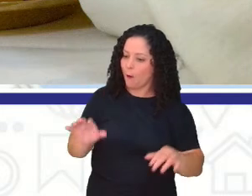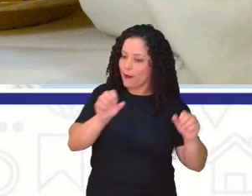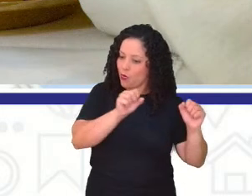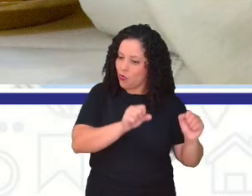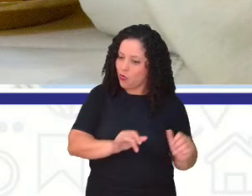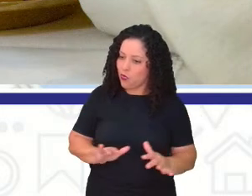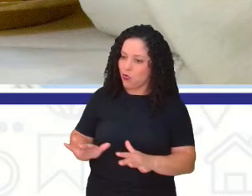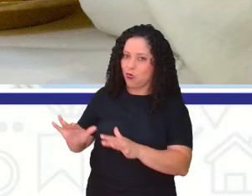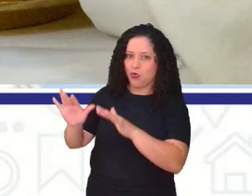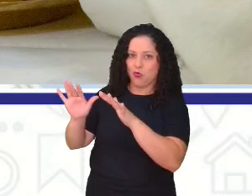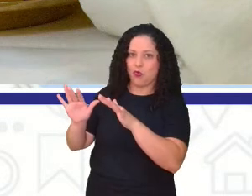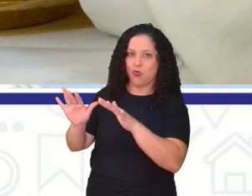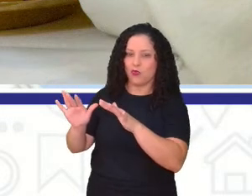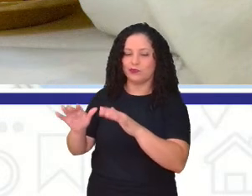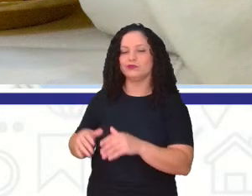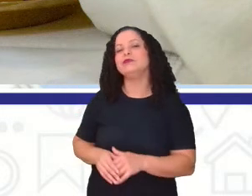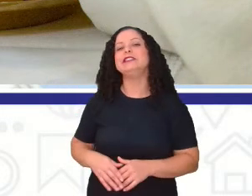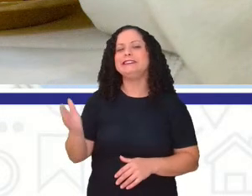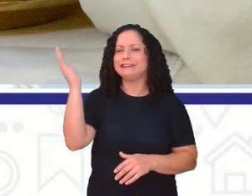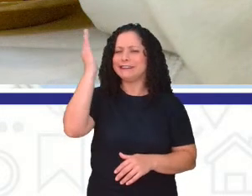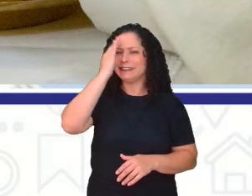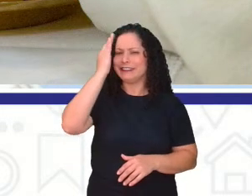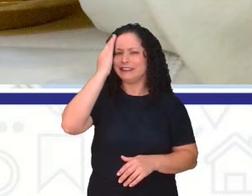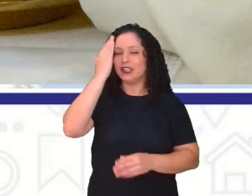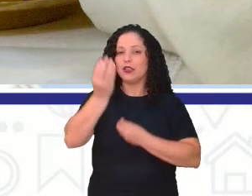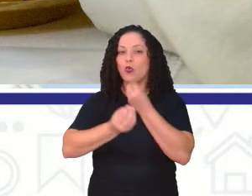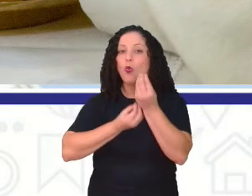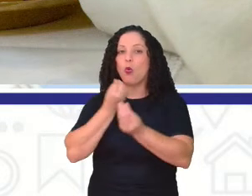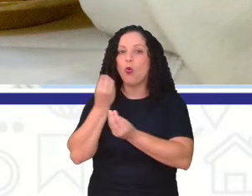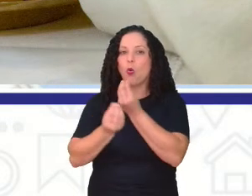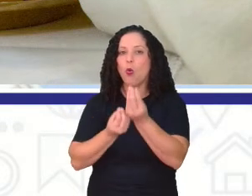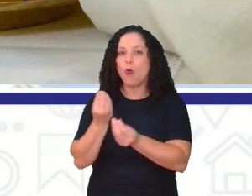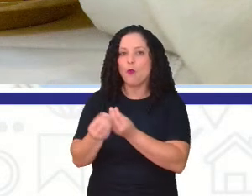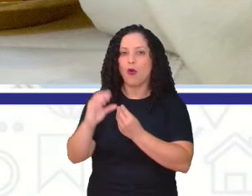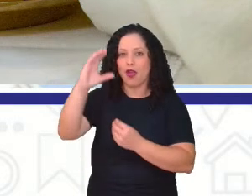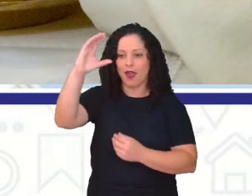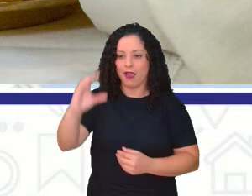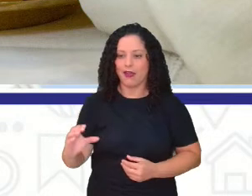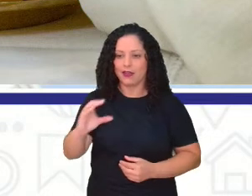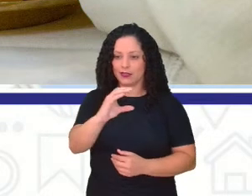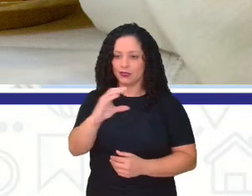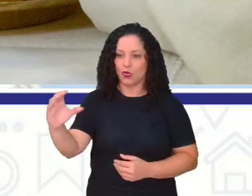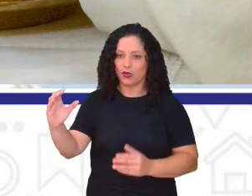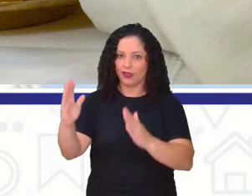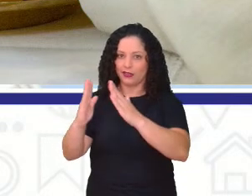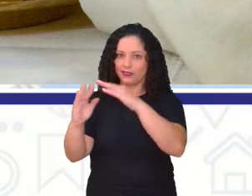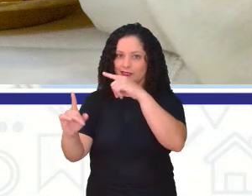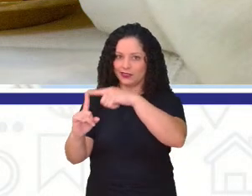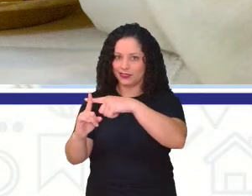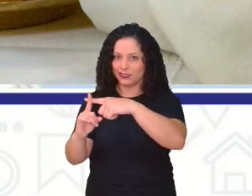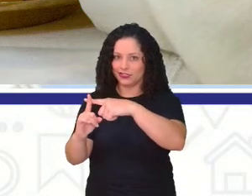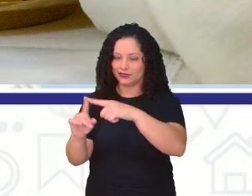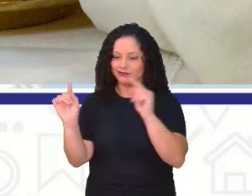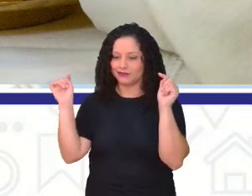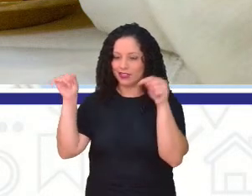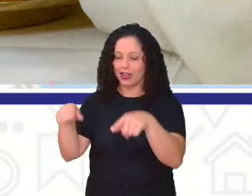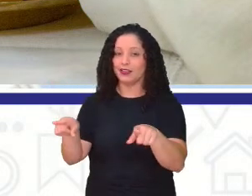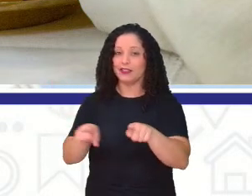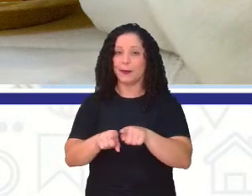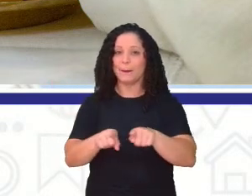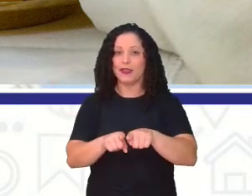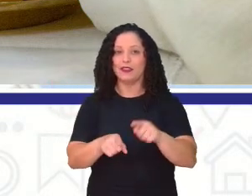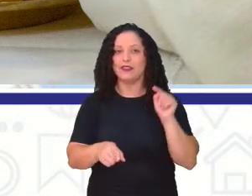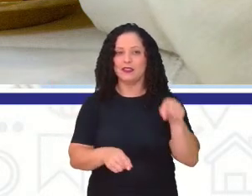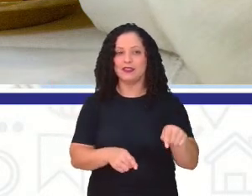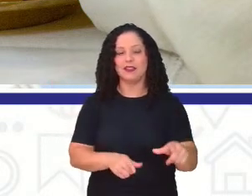entender a resposta da Igreja Católica Apostólica Romana à reforma luterana,